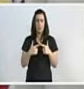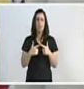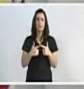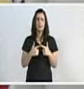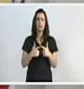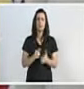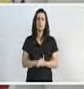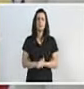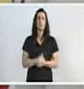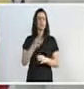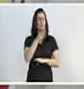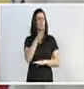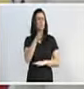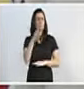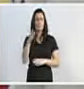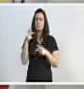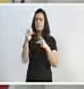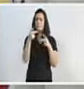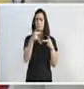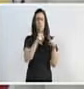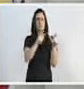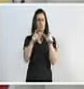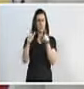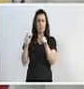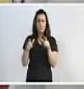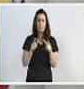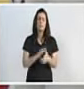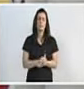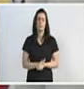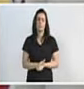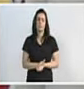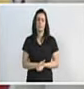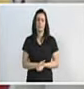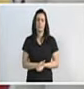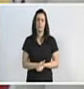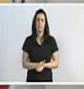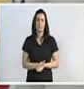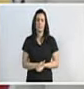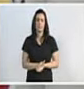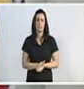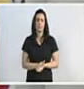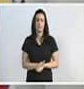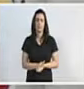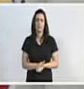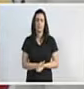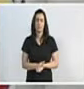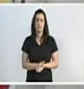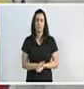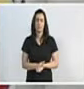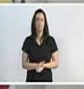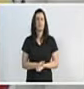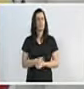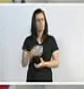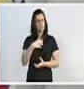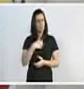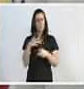turno, e foi para a rua Virou. Nós sentimos, e nós fomos sentindo isso